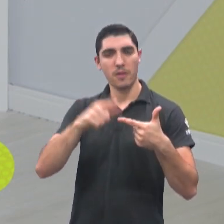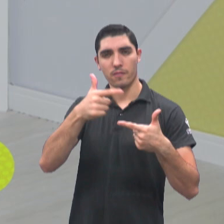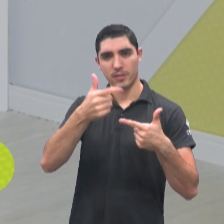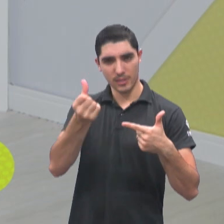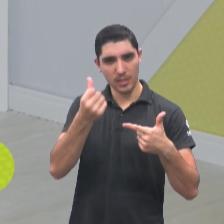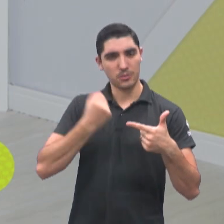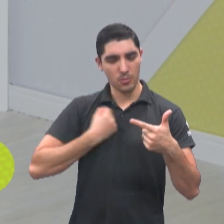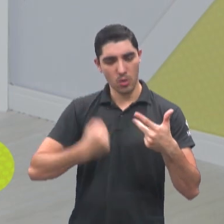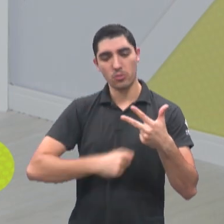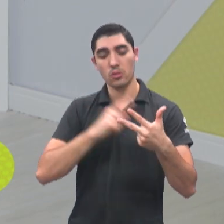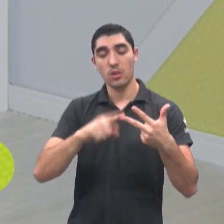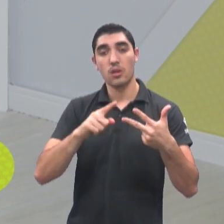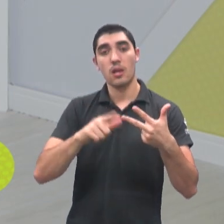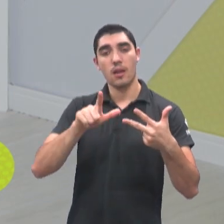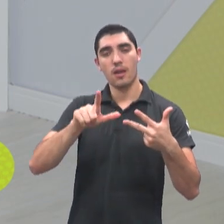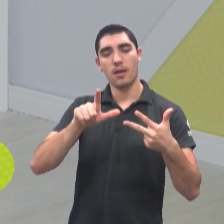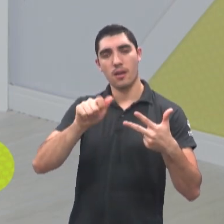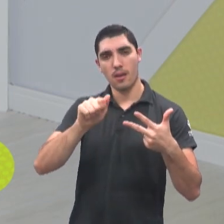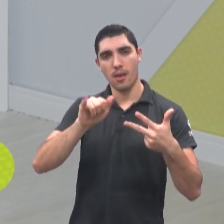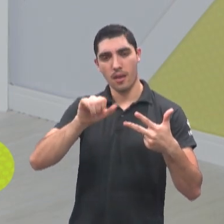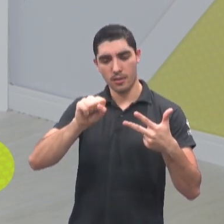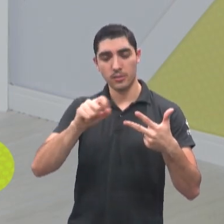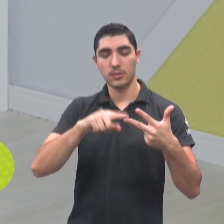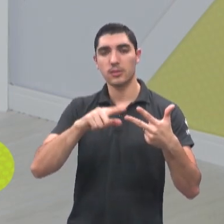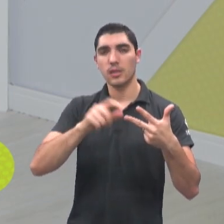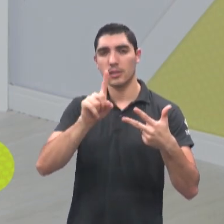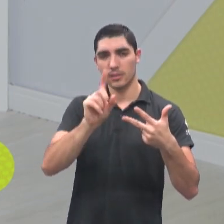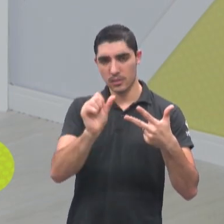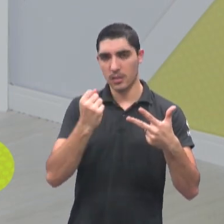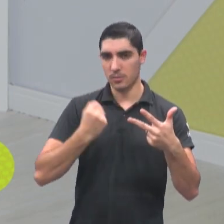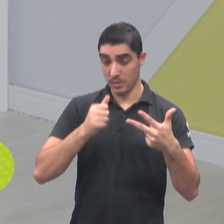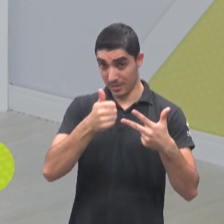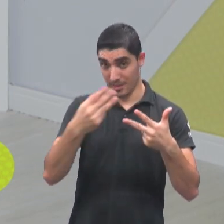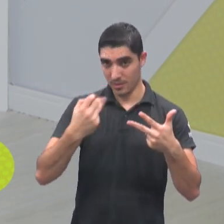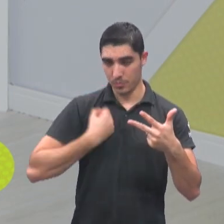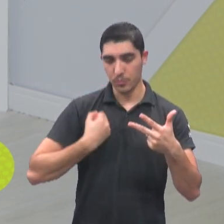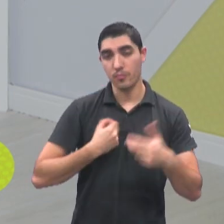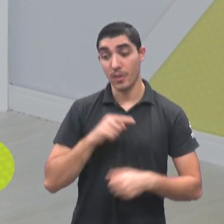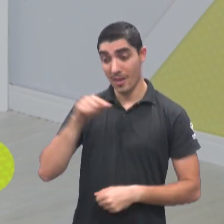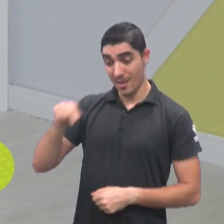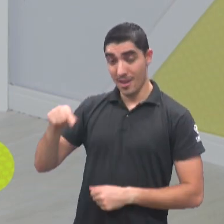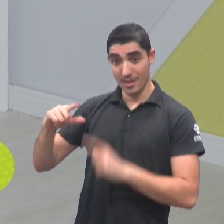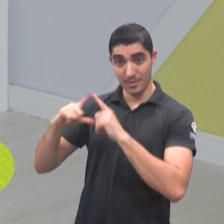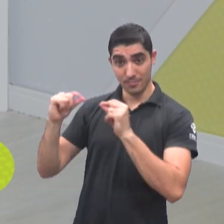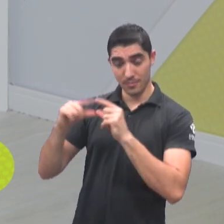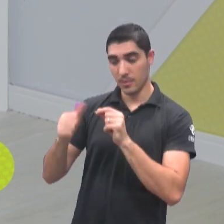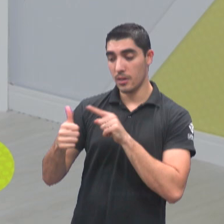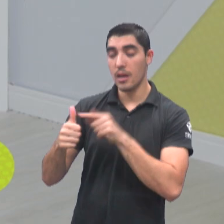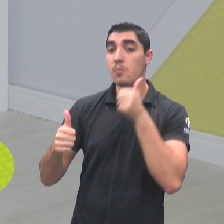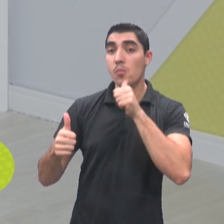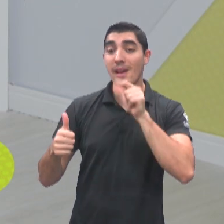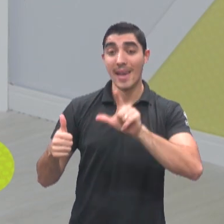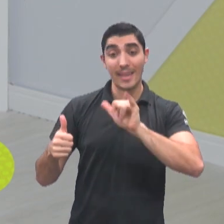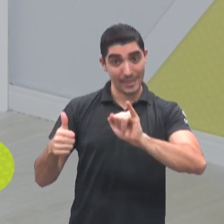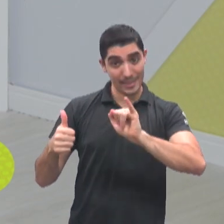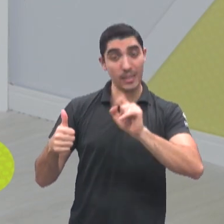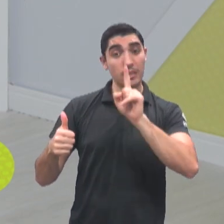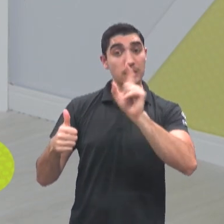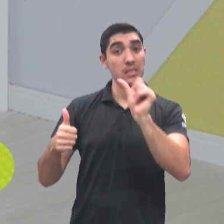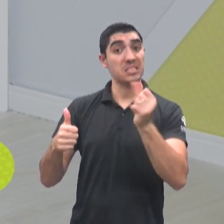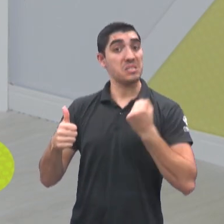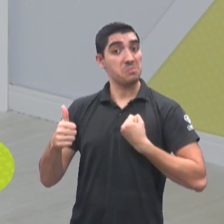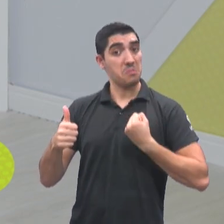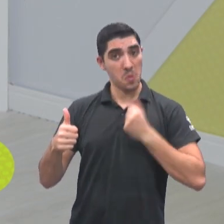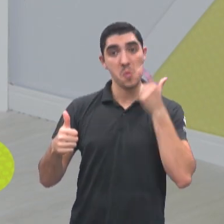Rios, 13 pontos, 5 rebotes e 9 assistências. Pelo lado da equipe do Cerrado Basquete, Ali Lisboa, 16 pontos, 10